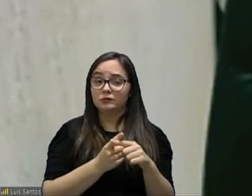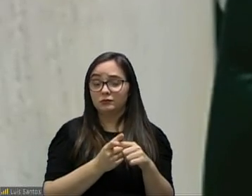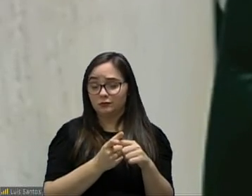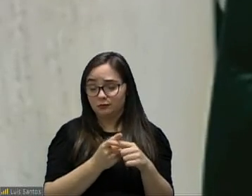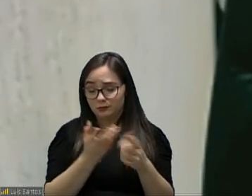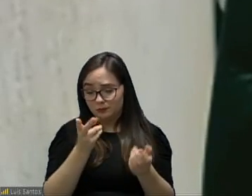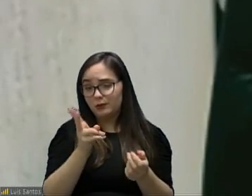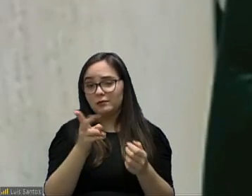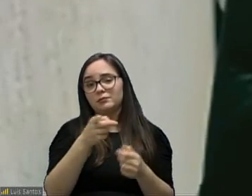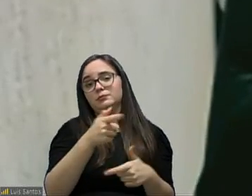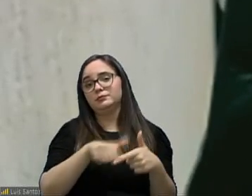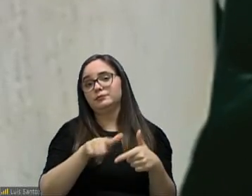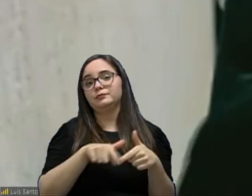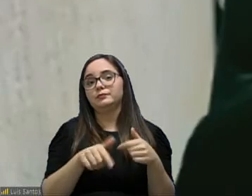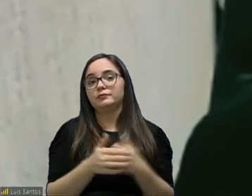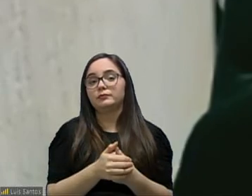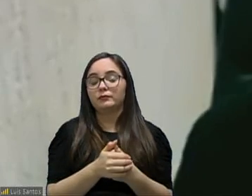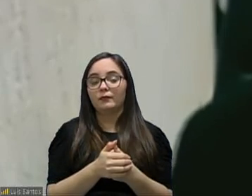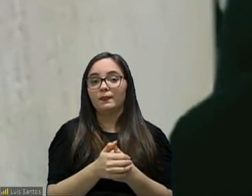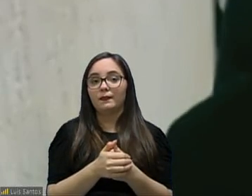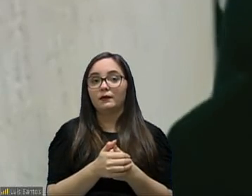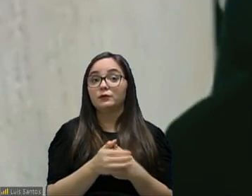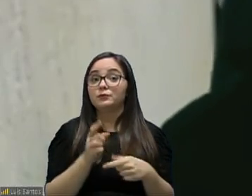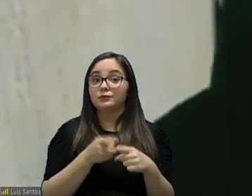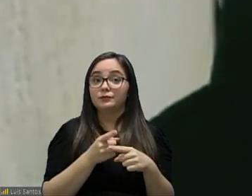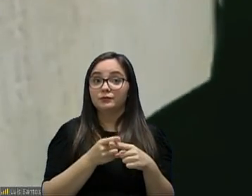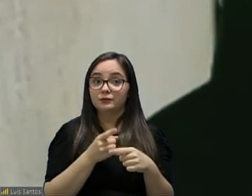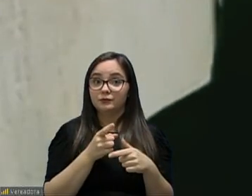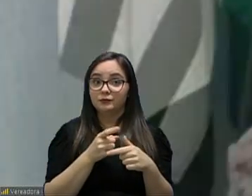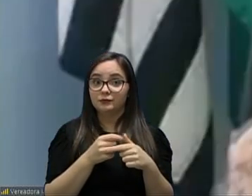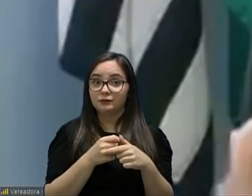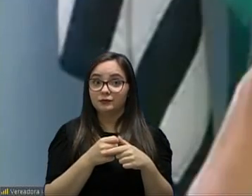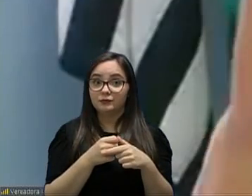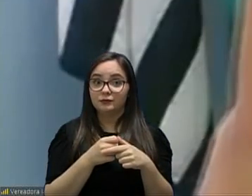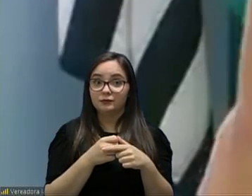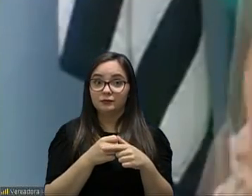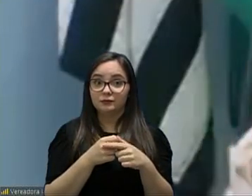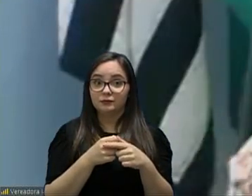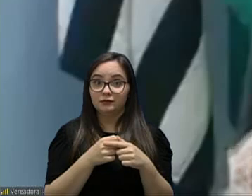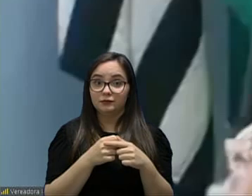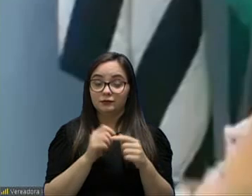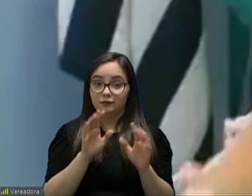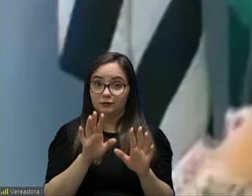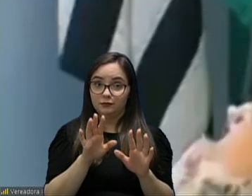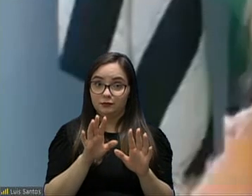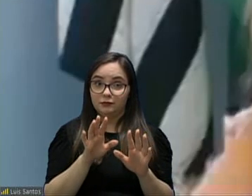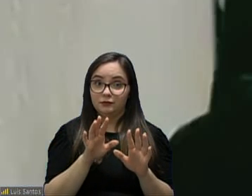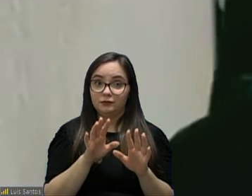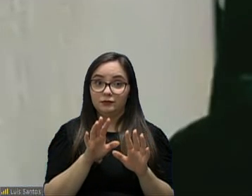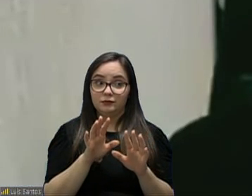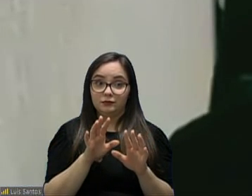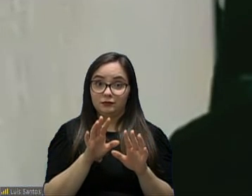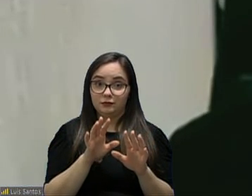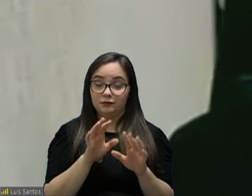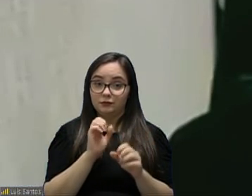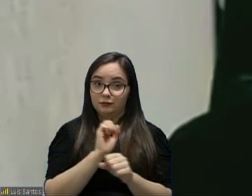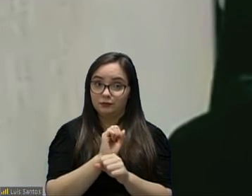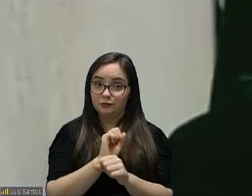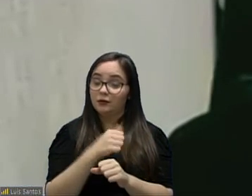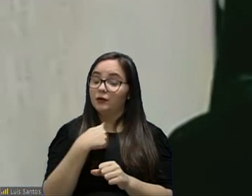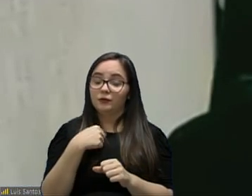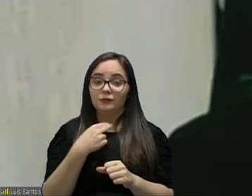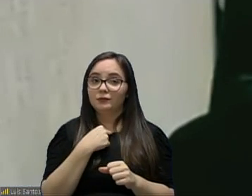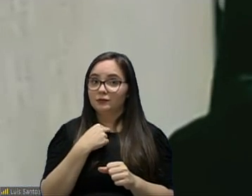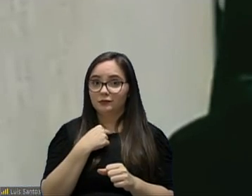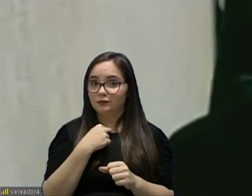problema. Você entendeu? Porque o promotor entendeu que não podia... Vereador Luiz Santos, eu não